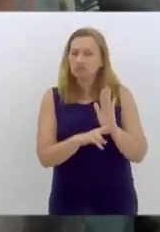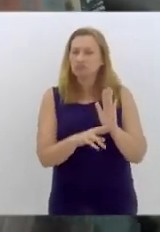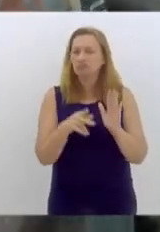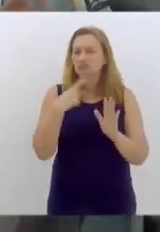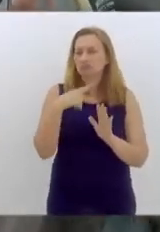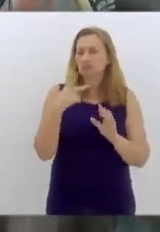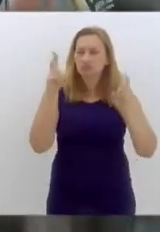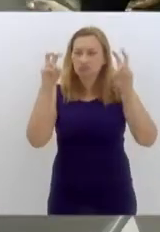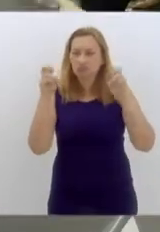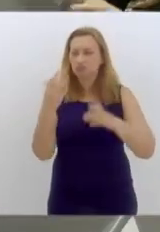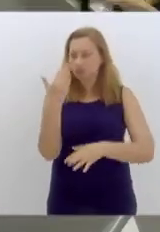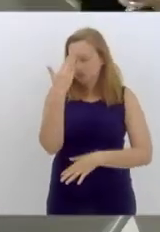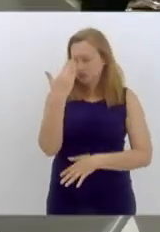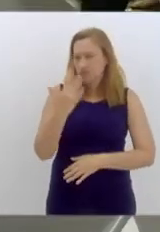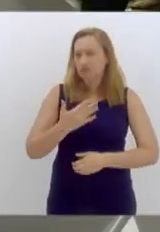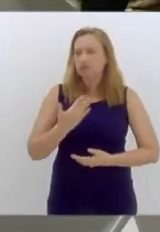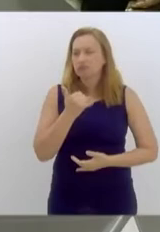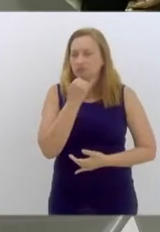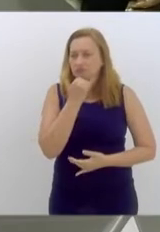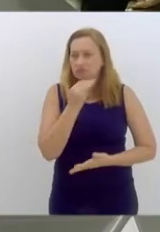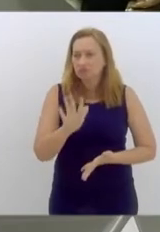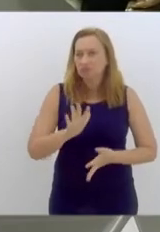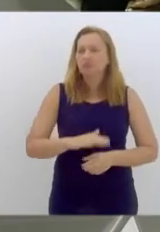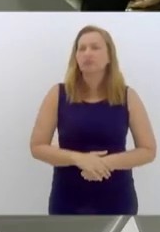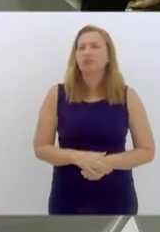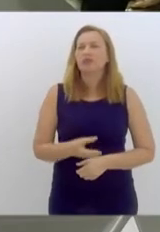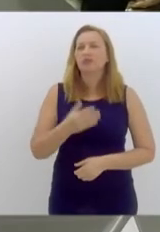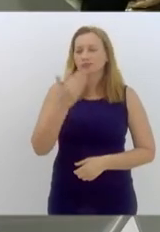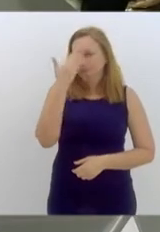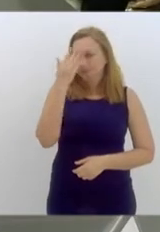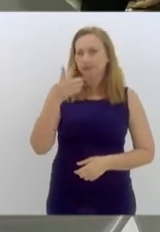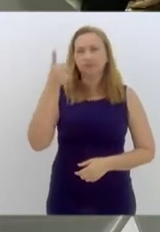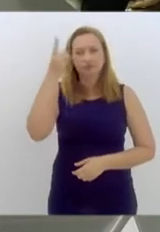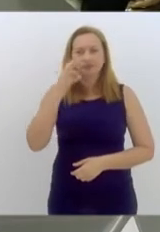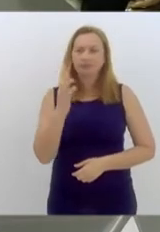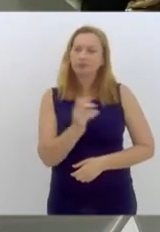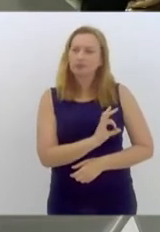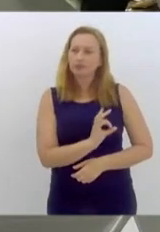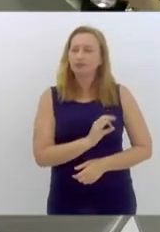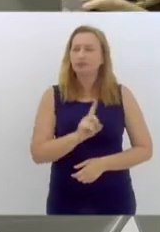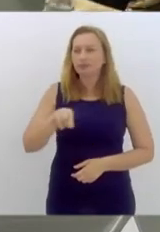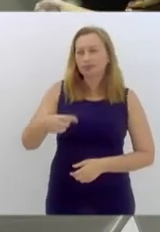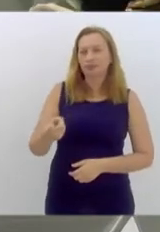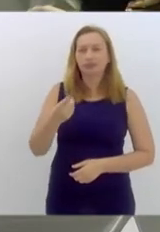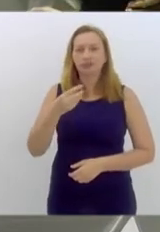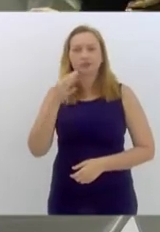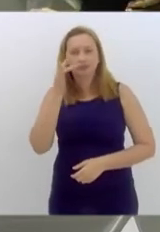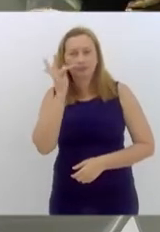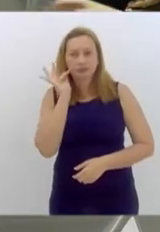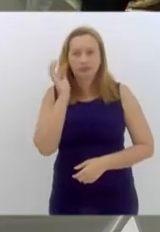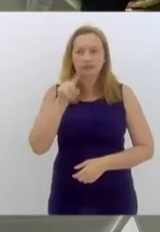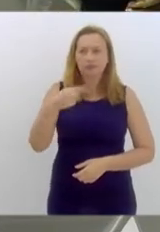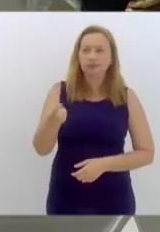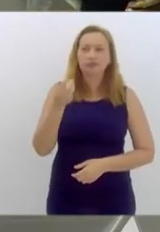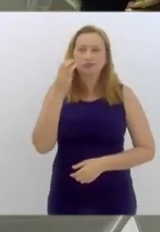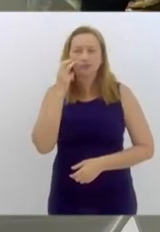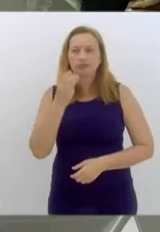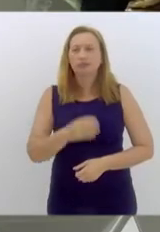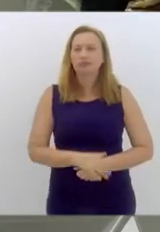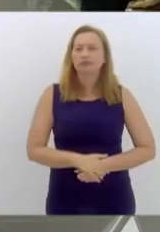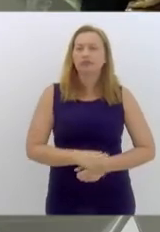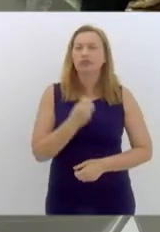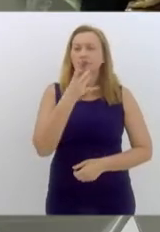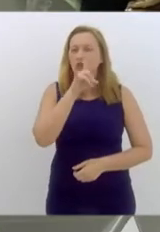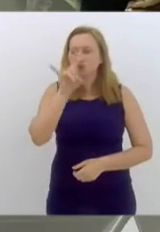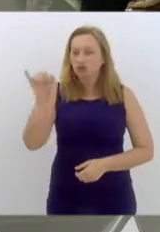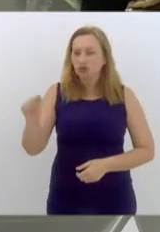Obrigada, deputado. Se me estende, me perdoe. Obrigado, deputada Marta Rocha, deputado Flávio, depois deputado Waldeck, por favor. Bom